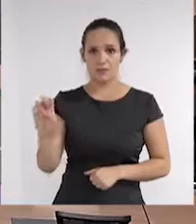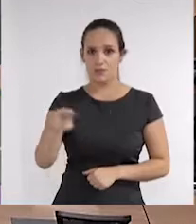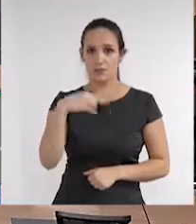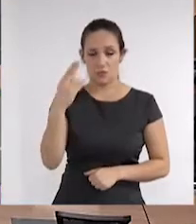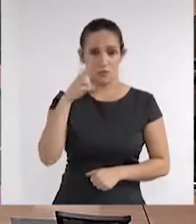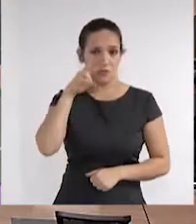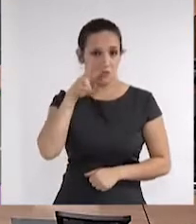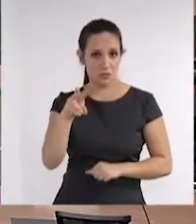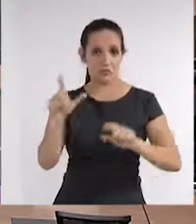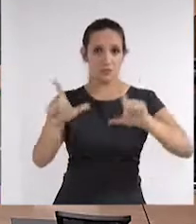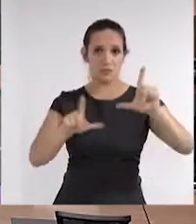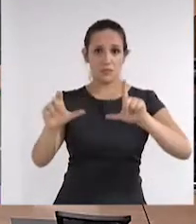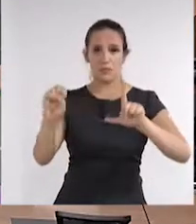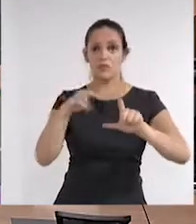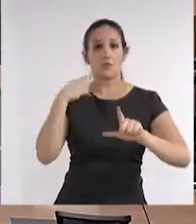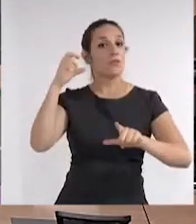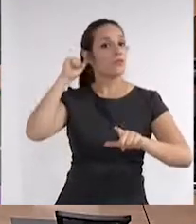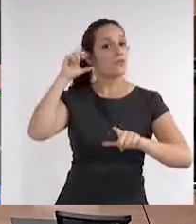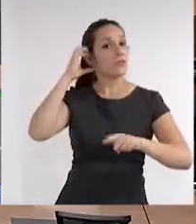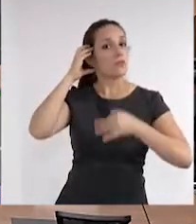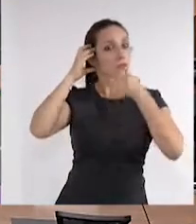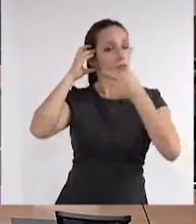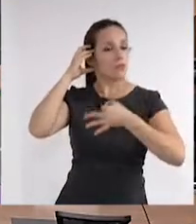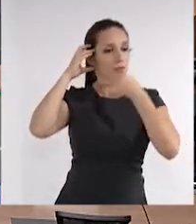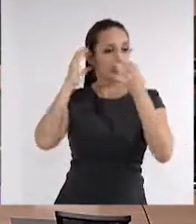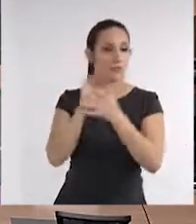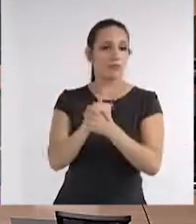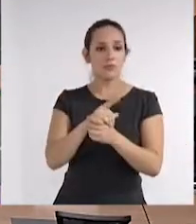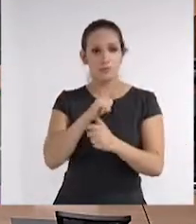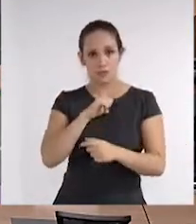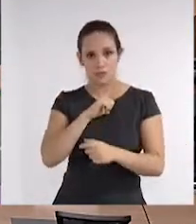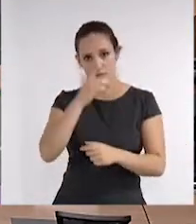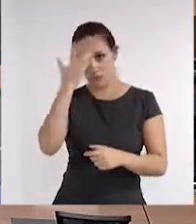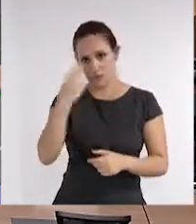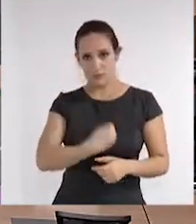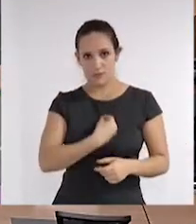nos ouve pela TV e rádio, Assembleia, imprensa aqui presente.